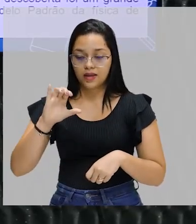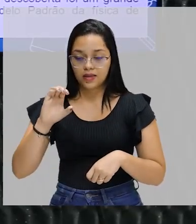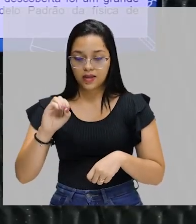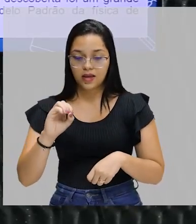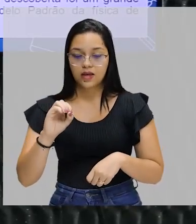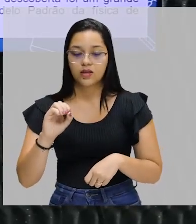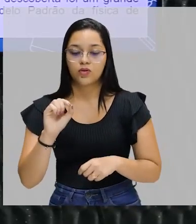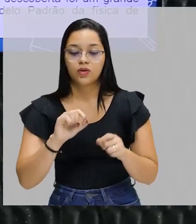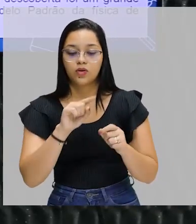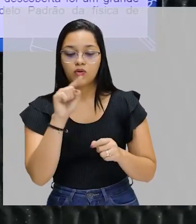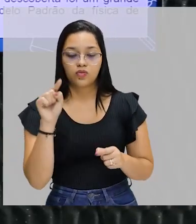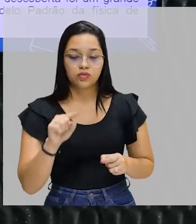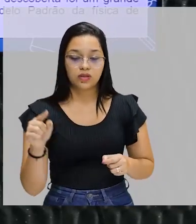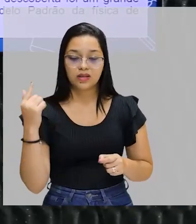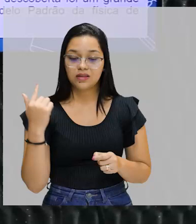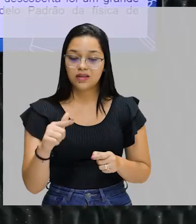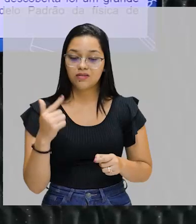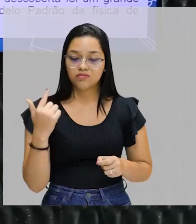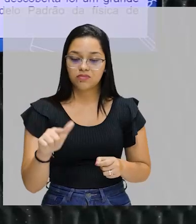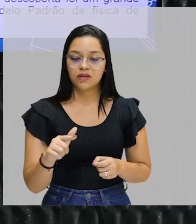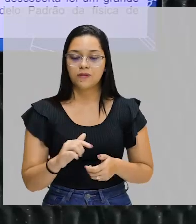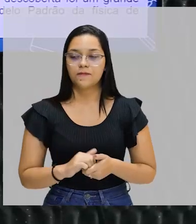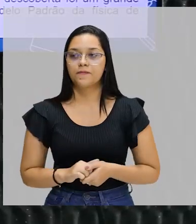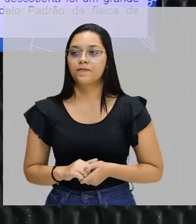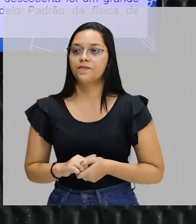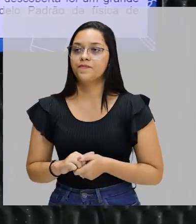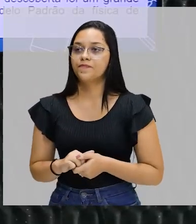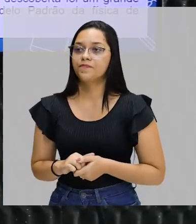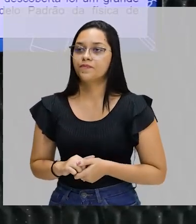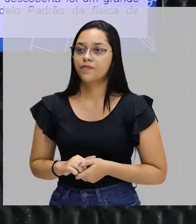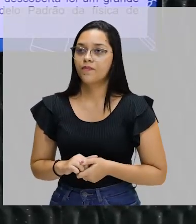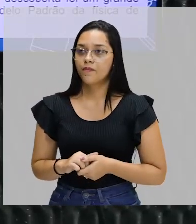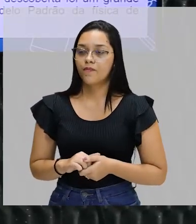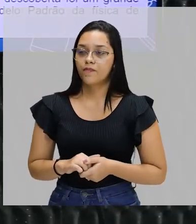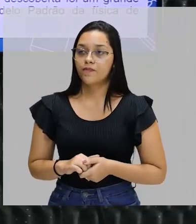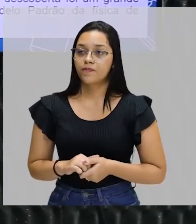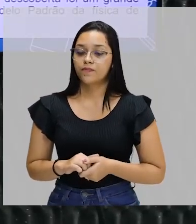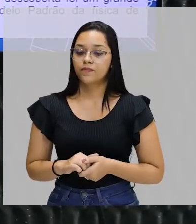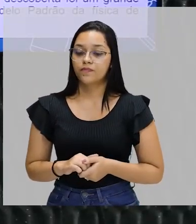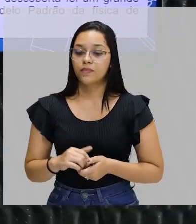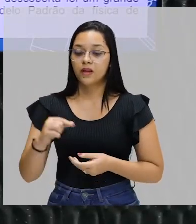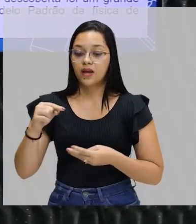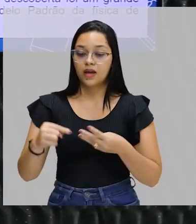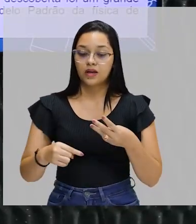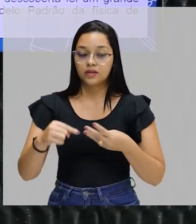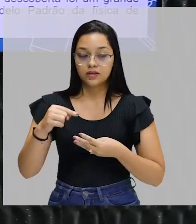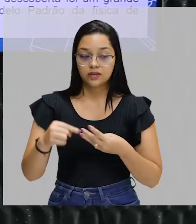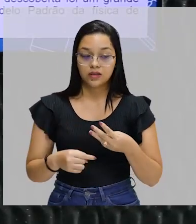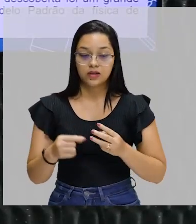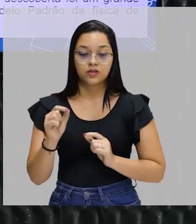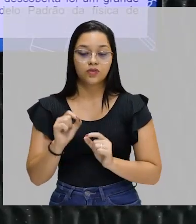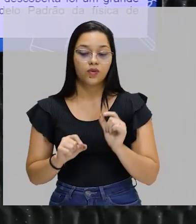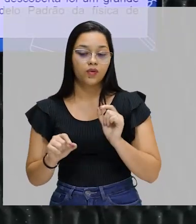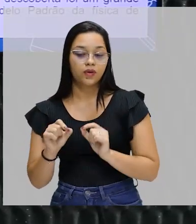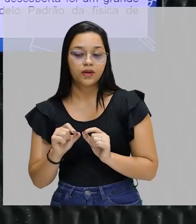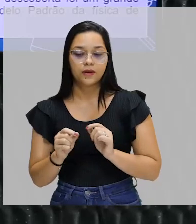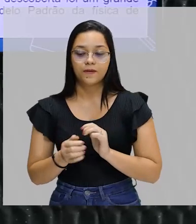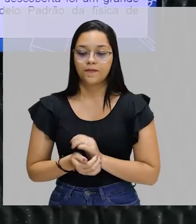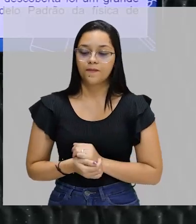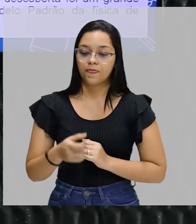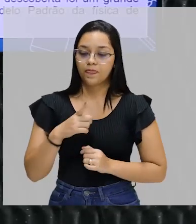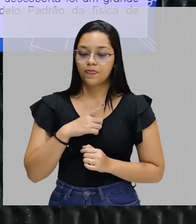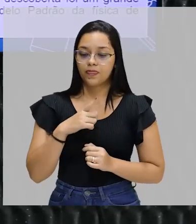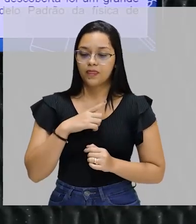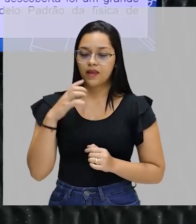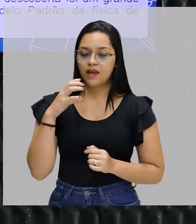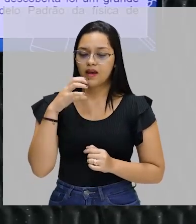magnético, enquanto que o Z não tem nenhum, né? Não tem a questão do momento, certinho? As